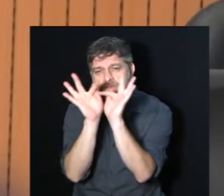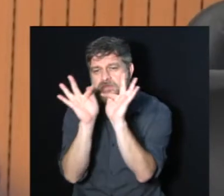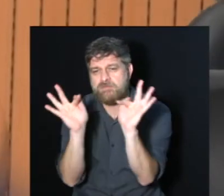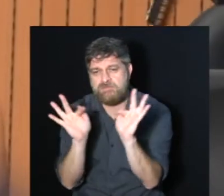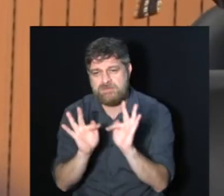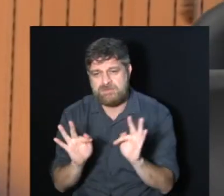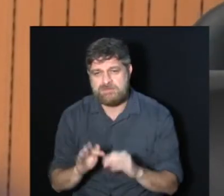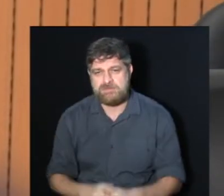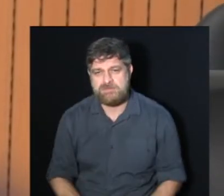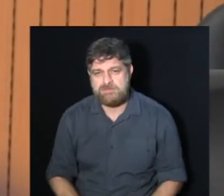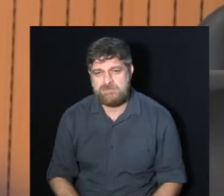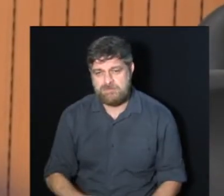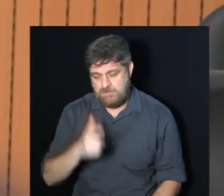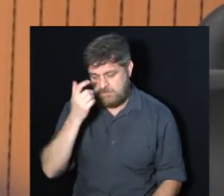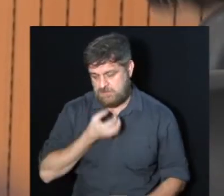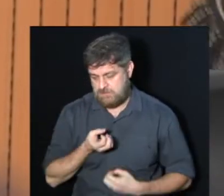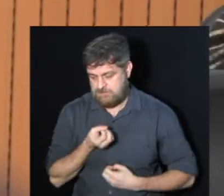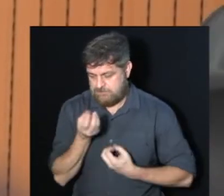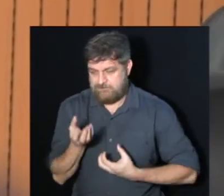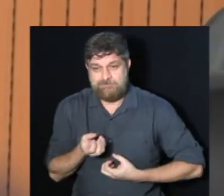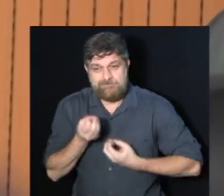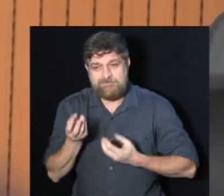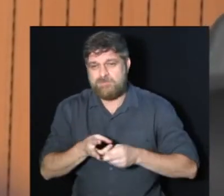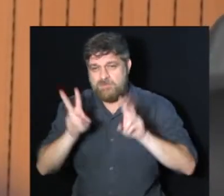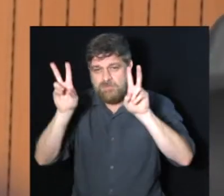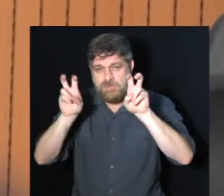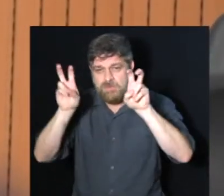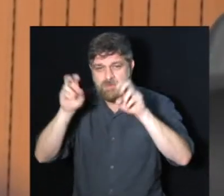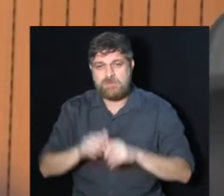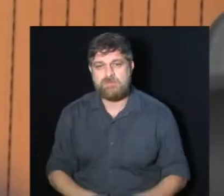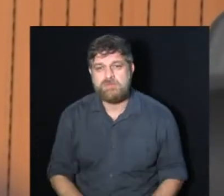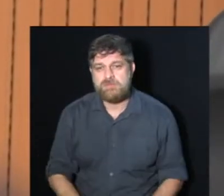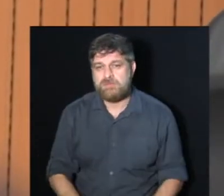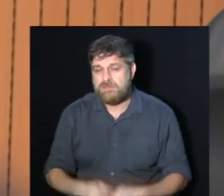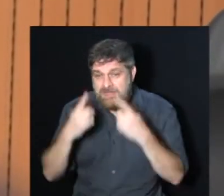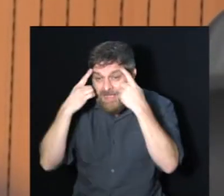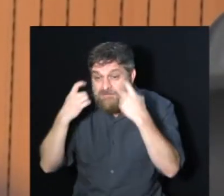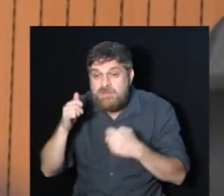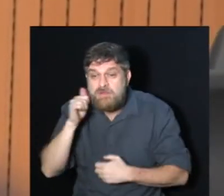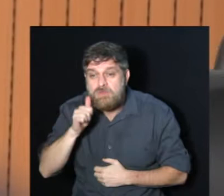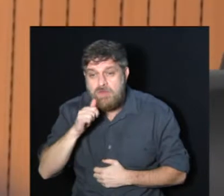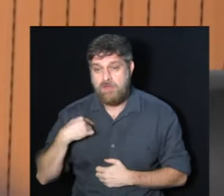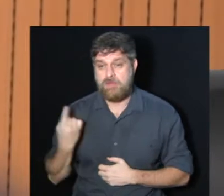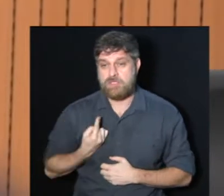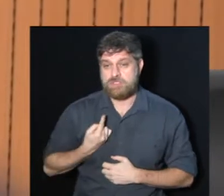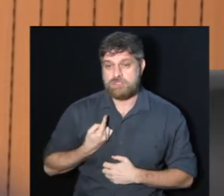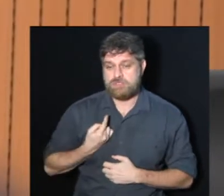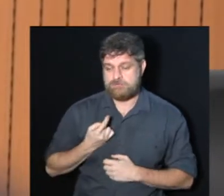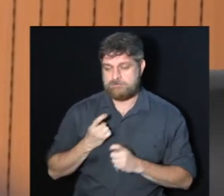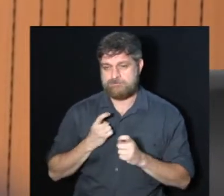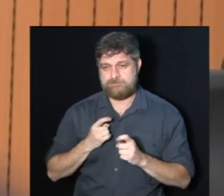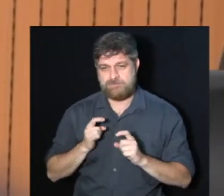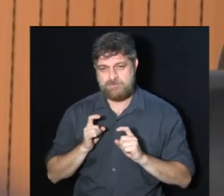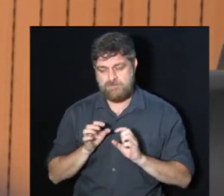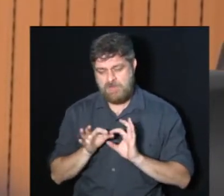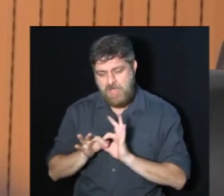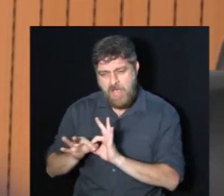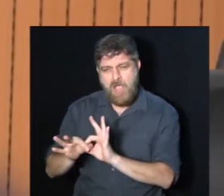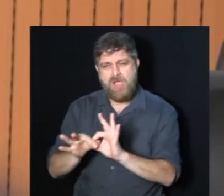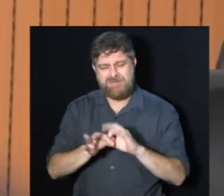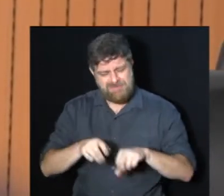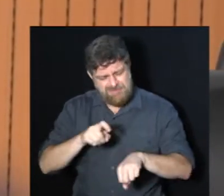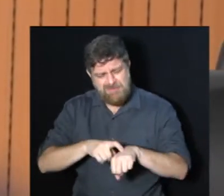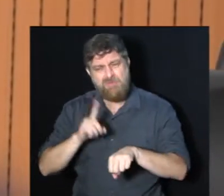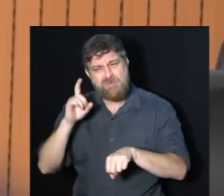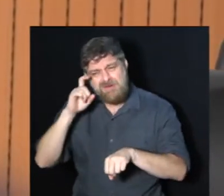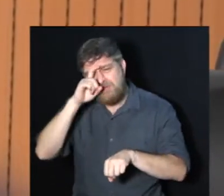Não é felicidade estar falando a respeito de violência contra a mulher, mas da gente estar reunindo, principalmente num momento tão difícil que a gente